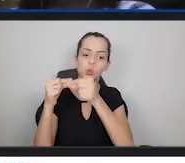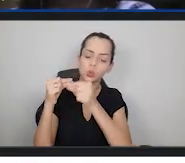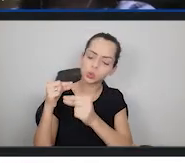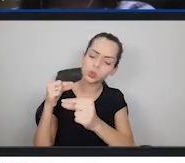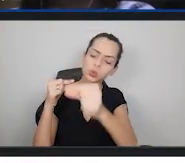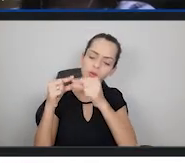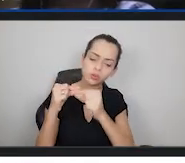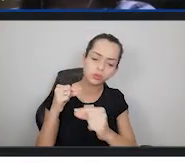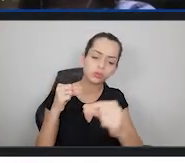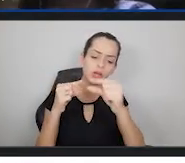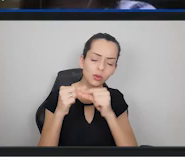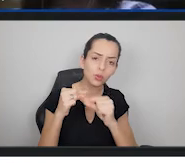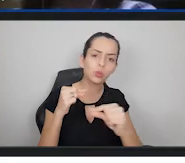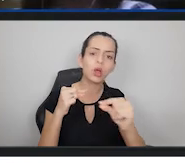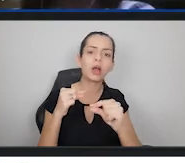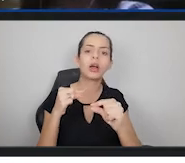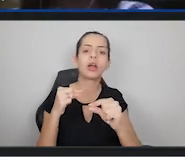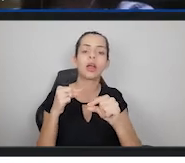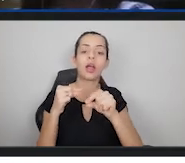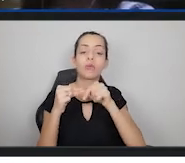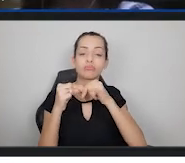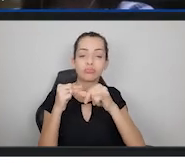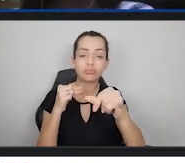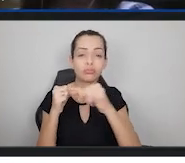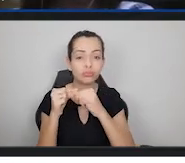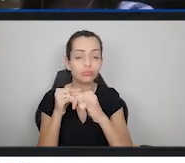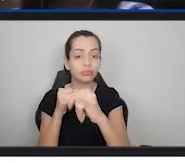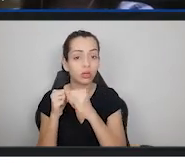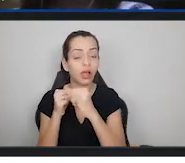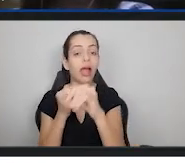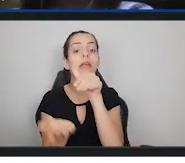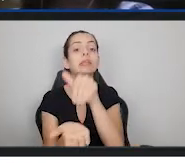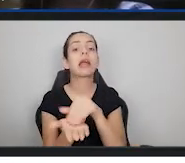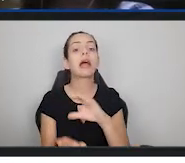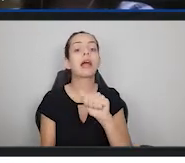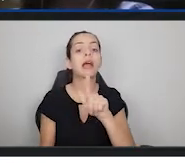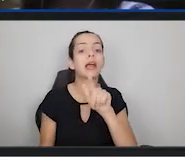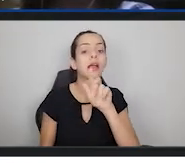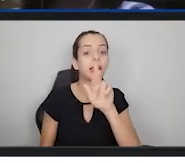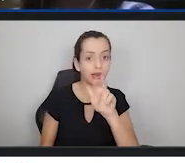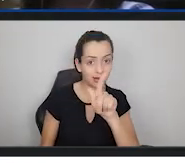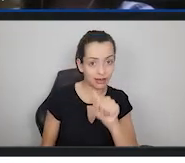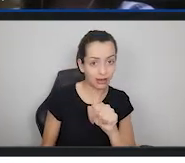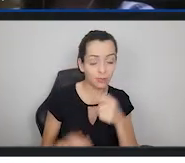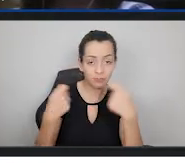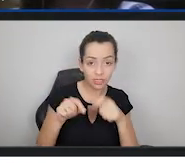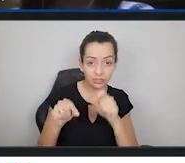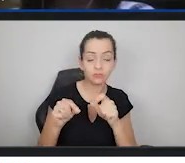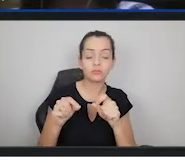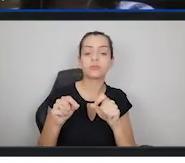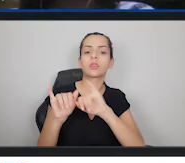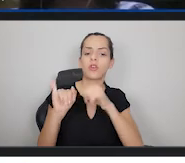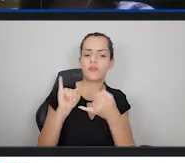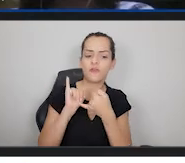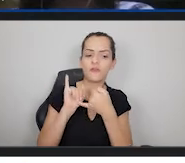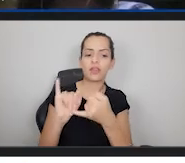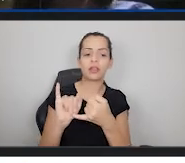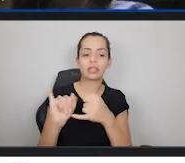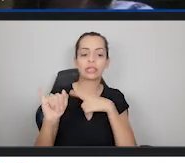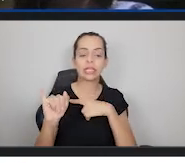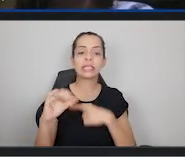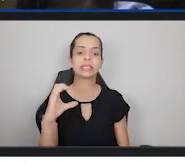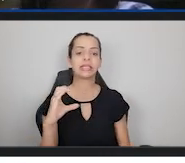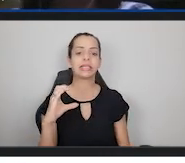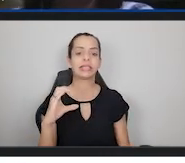uma inversão de fases, do posicionamento, na verdade, né? Do posicionamento das fases, para que ao longo de todos os trechos,